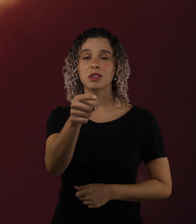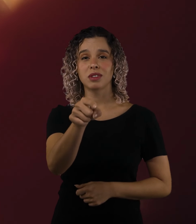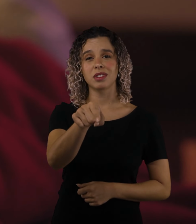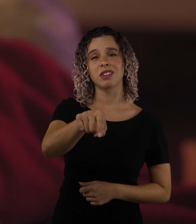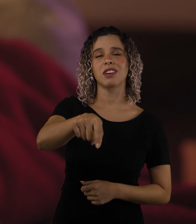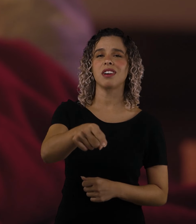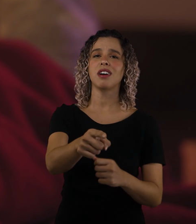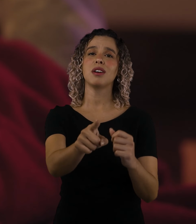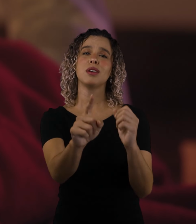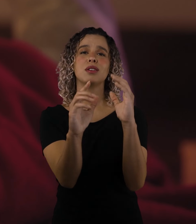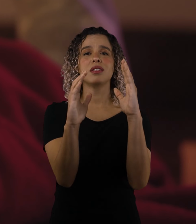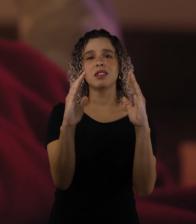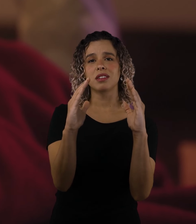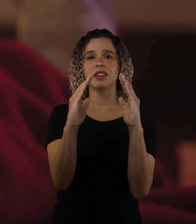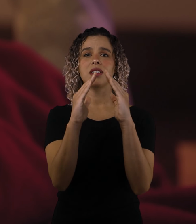going